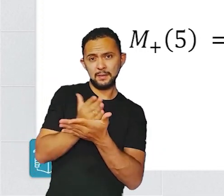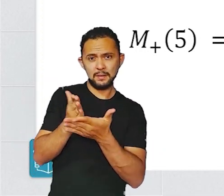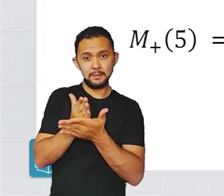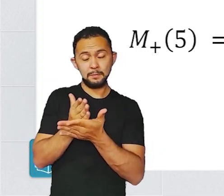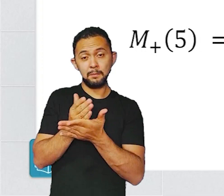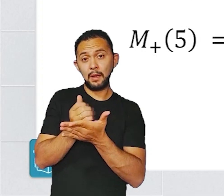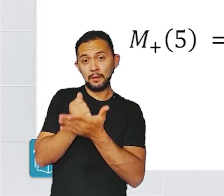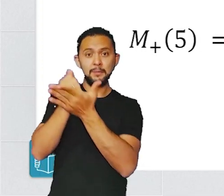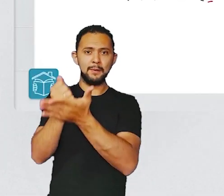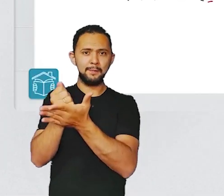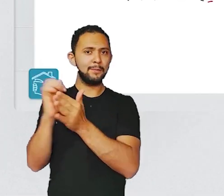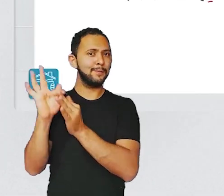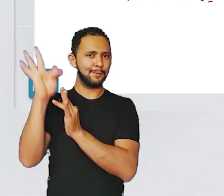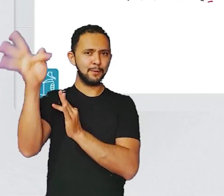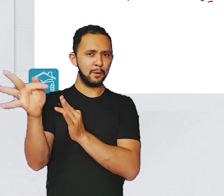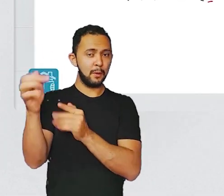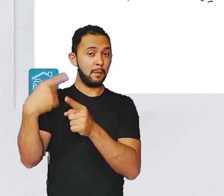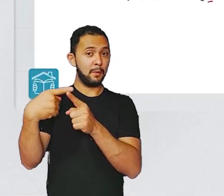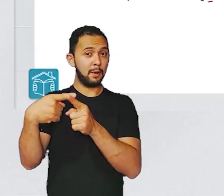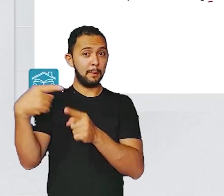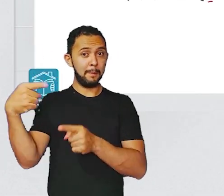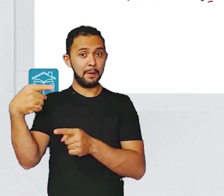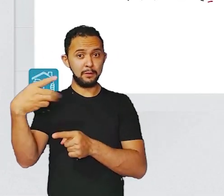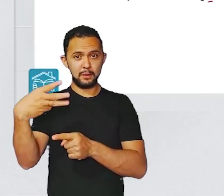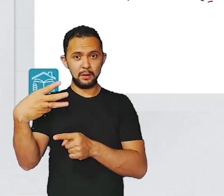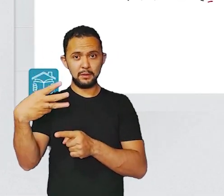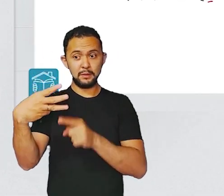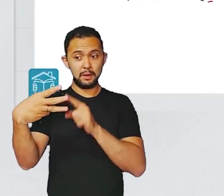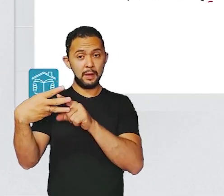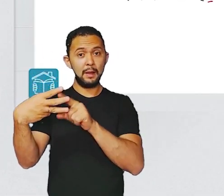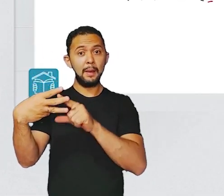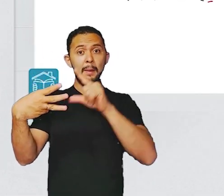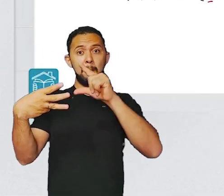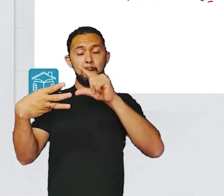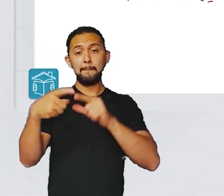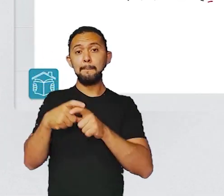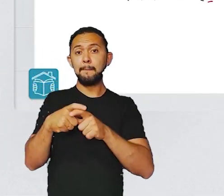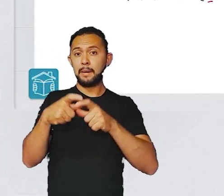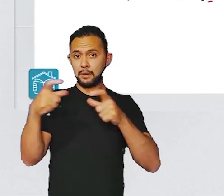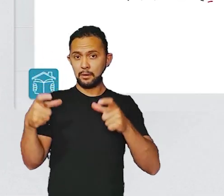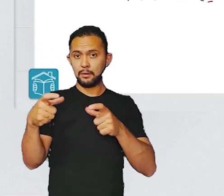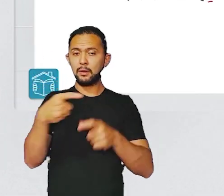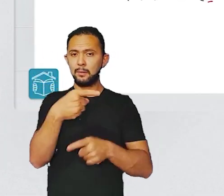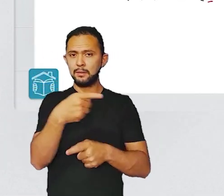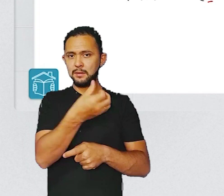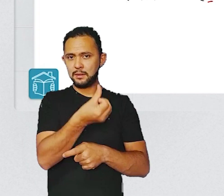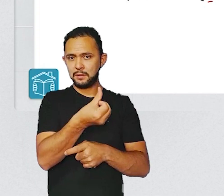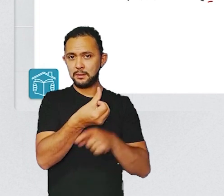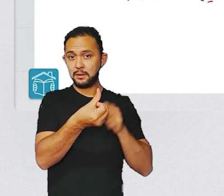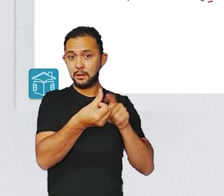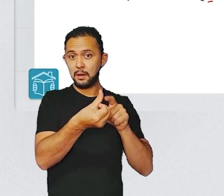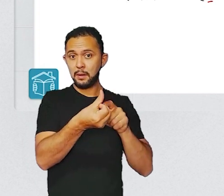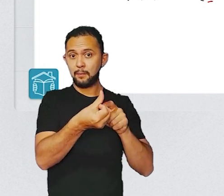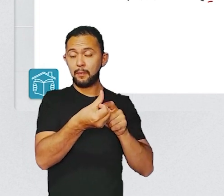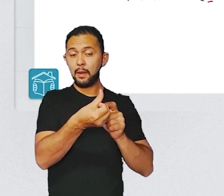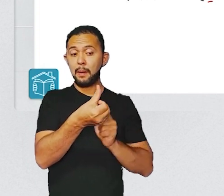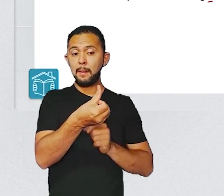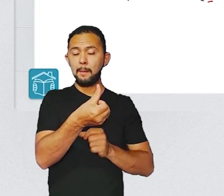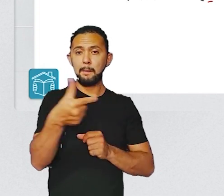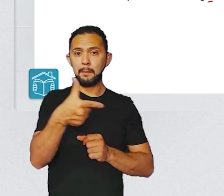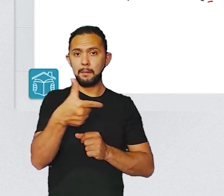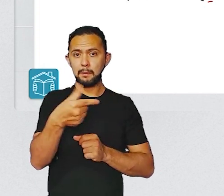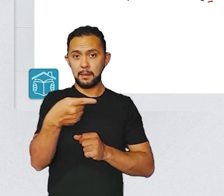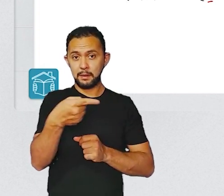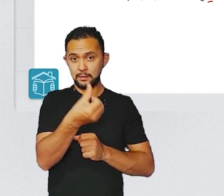Por exemplo, eu estou dizendo que o menos 3 ele é maior do que o menos 6. O menos 6 é maior do que o menos 9, tá bom? E assim